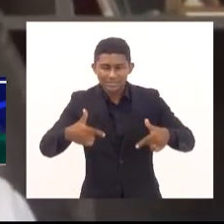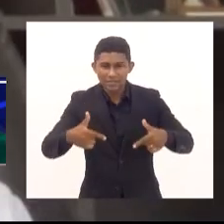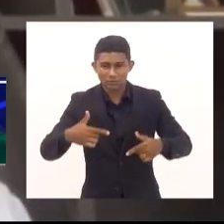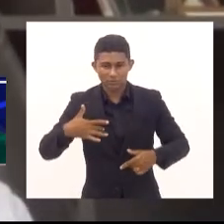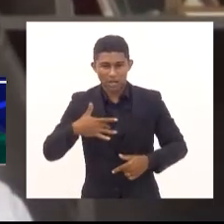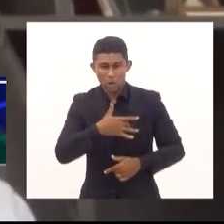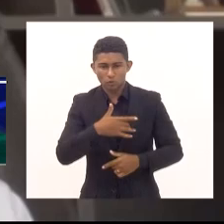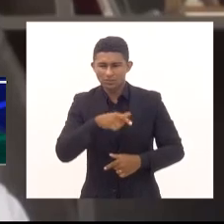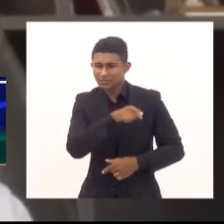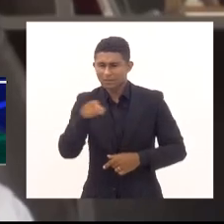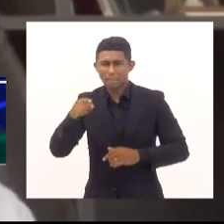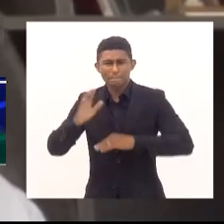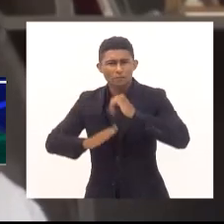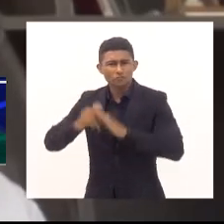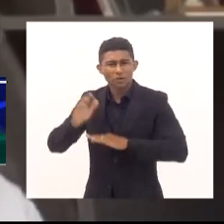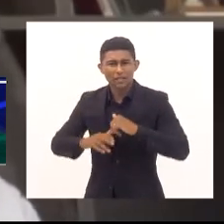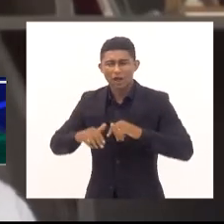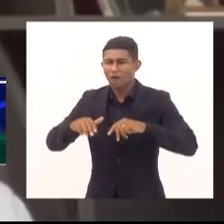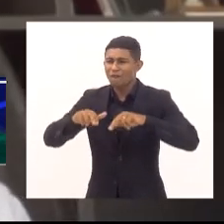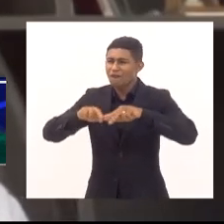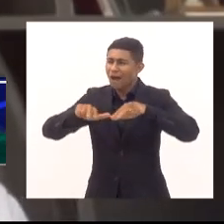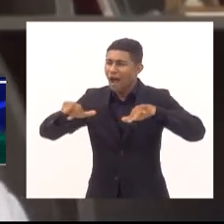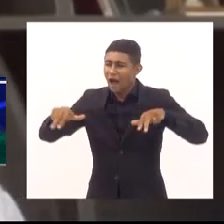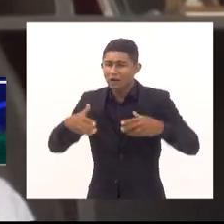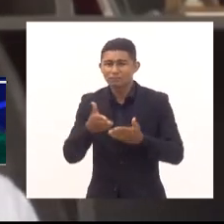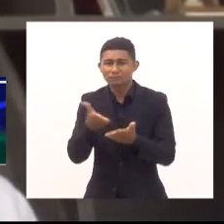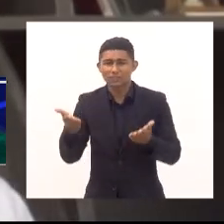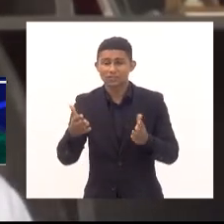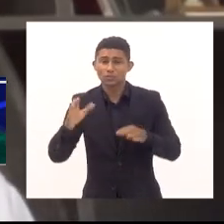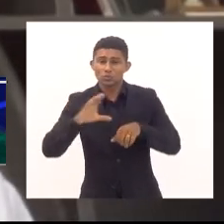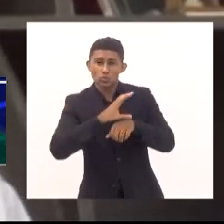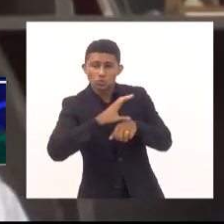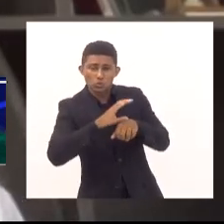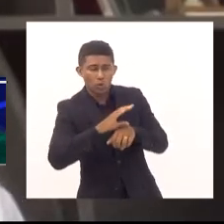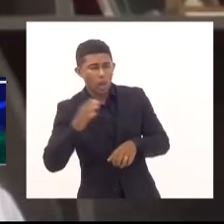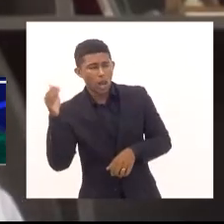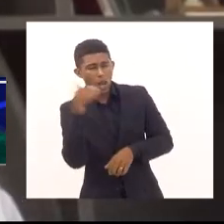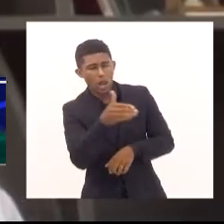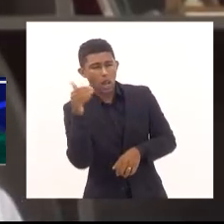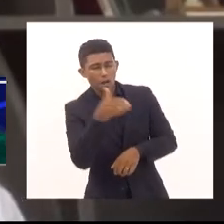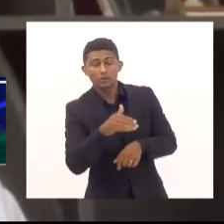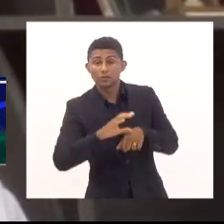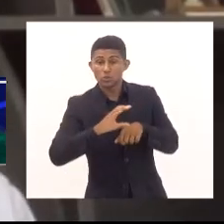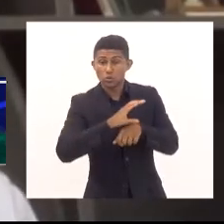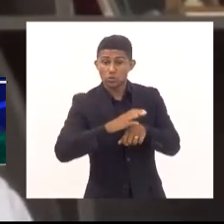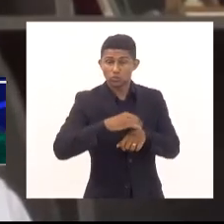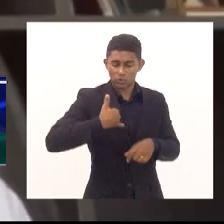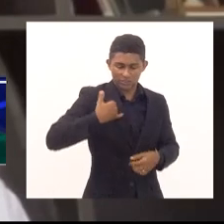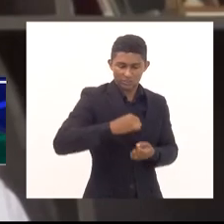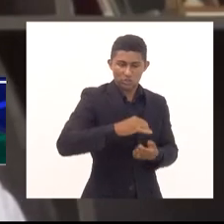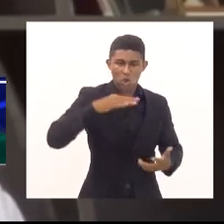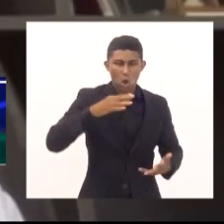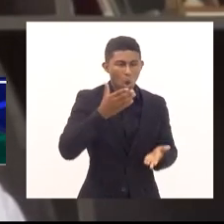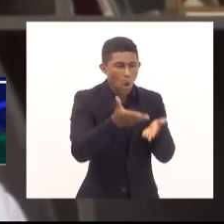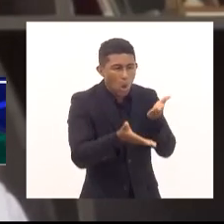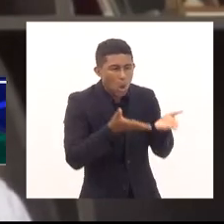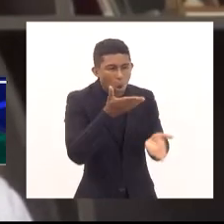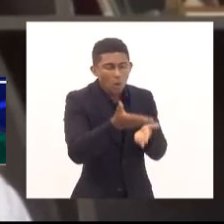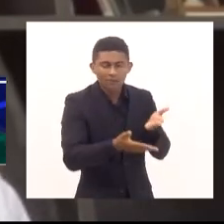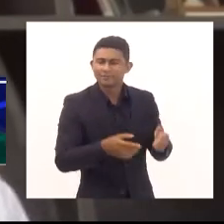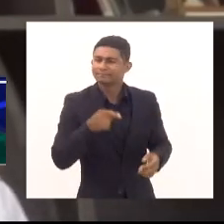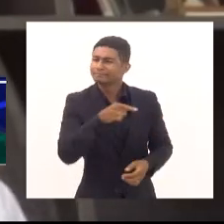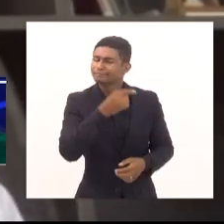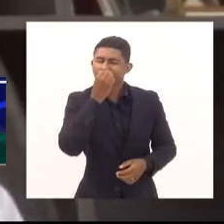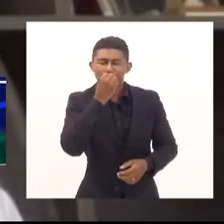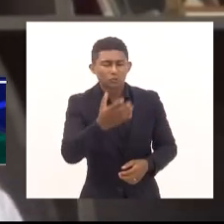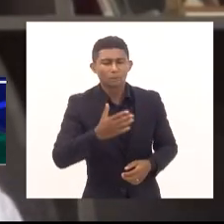de saúde participaram do nosso curso de cuidador de idoso e foi um sucesso lá